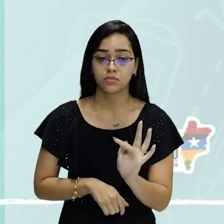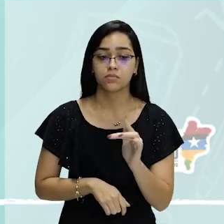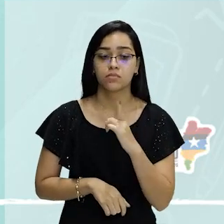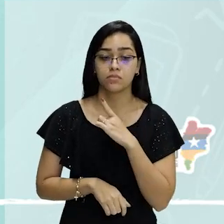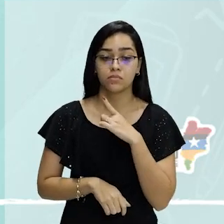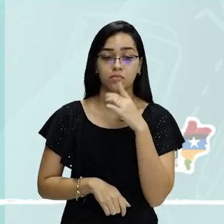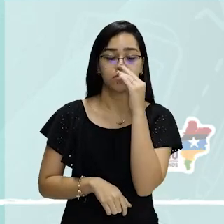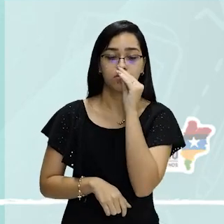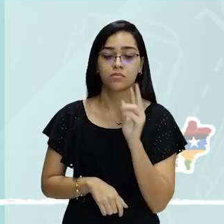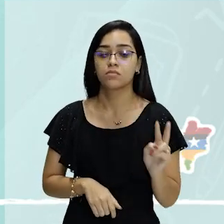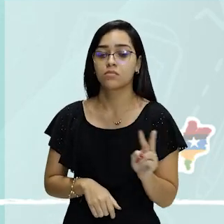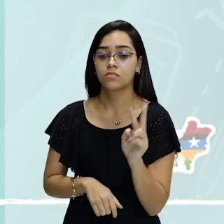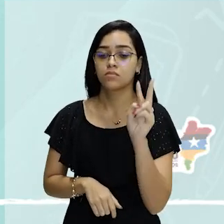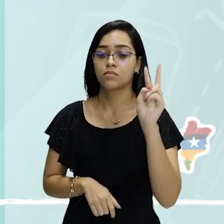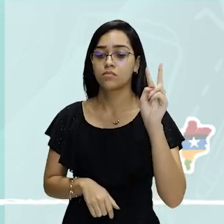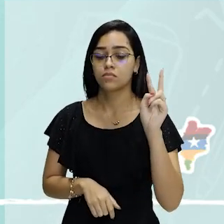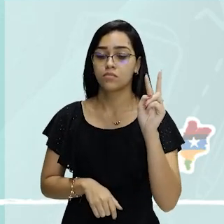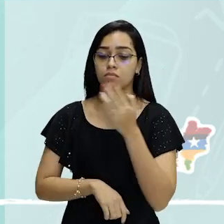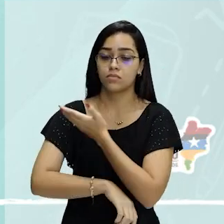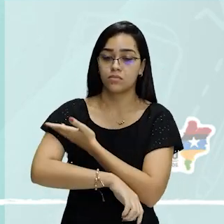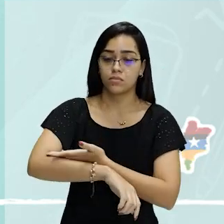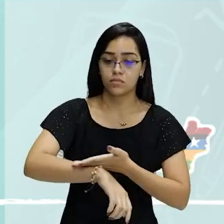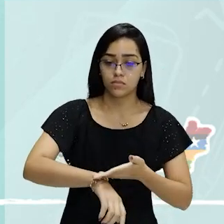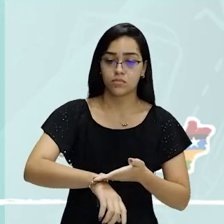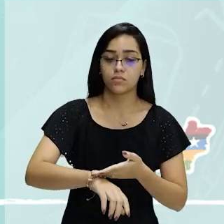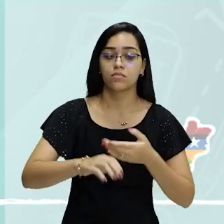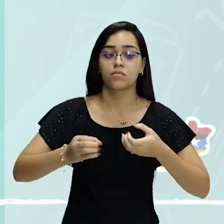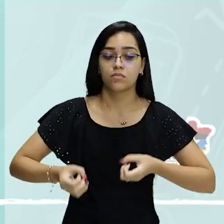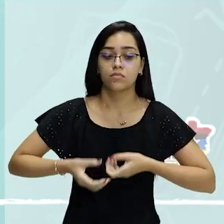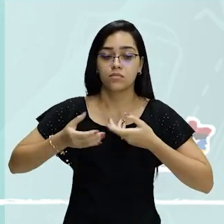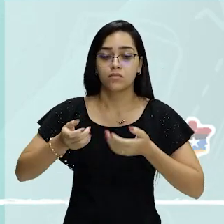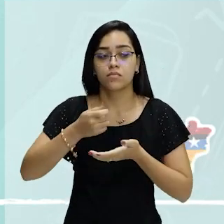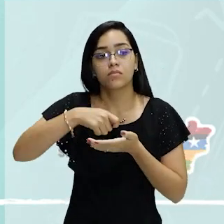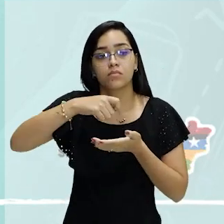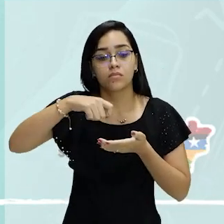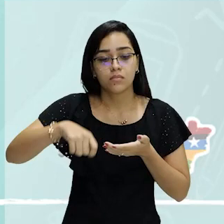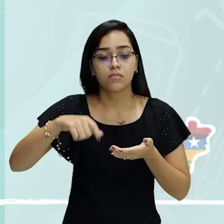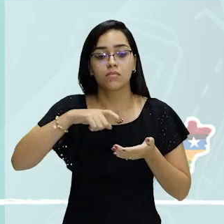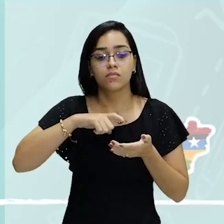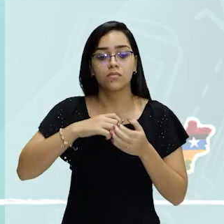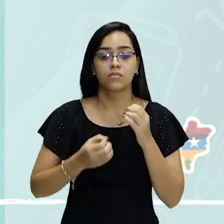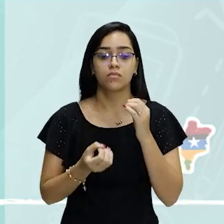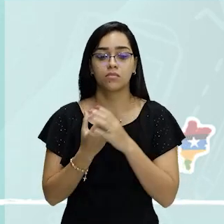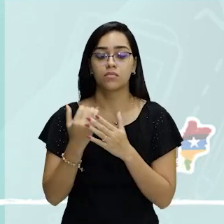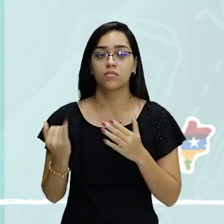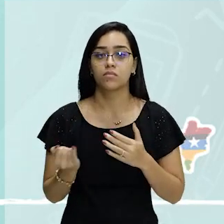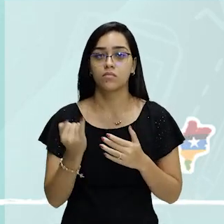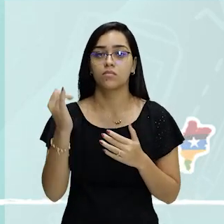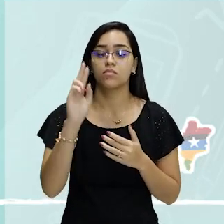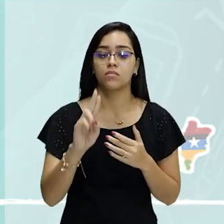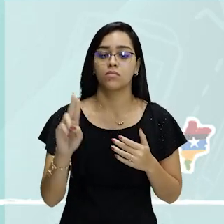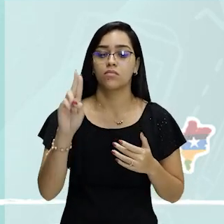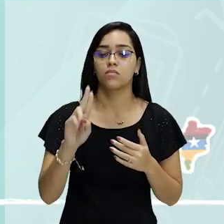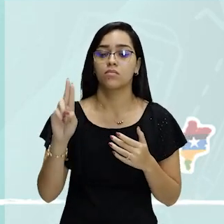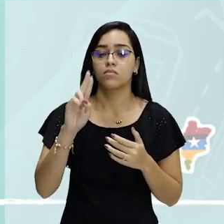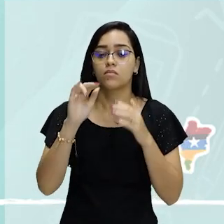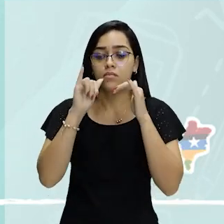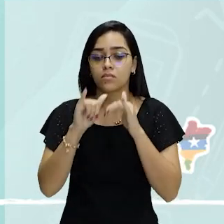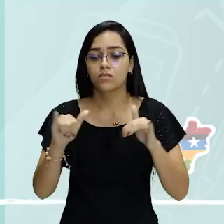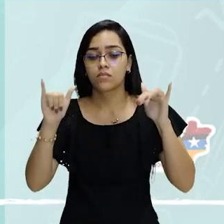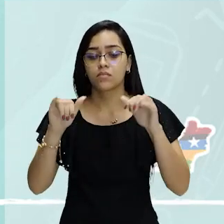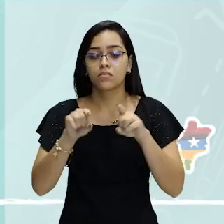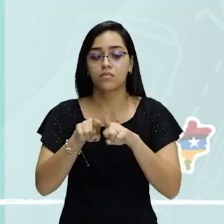africano, desprezavam os valores da classe média branca americana e produziam escritos que constituíram importantes instrumentos